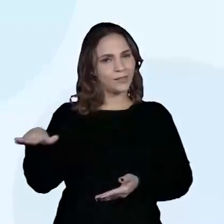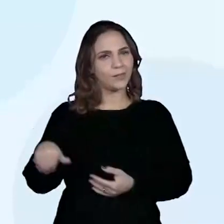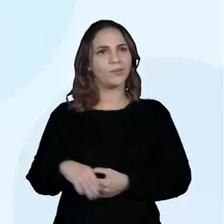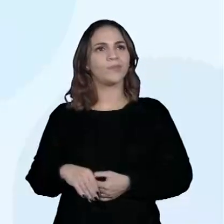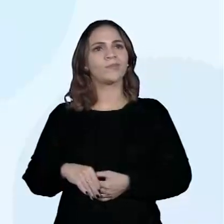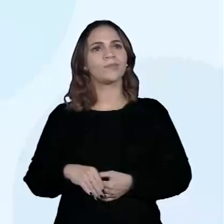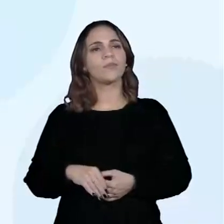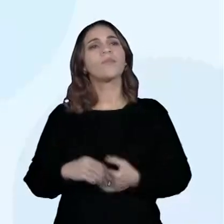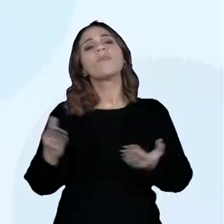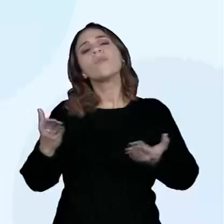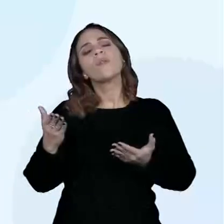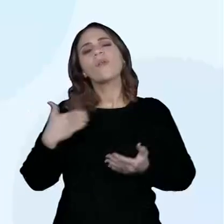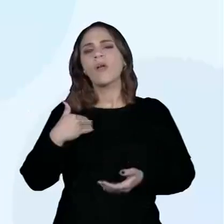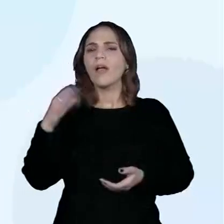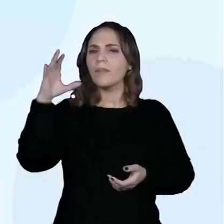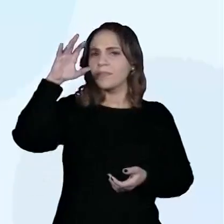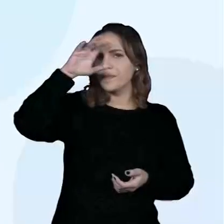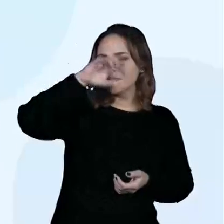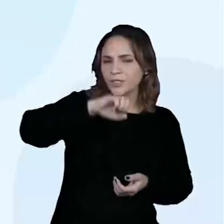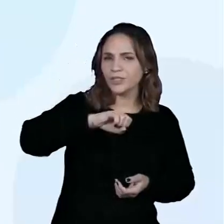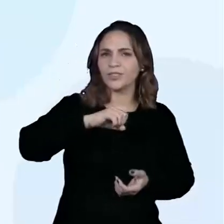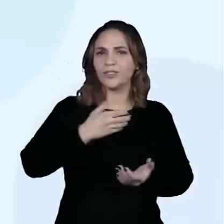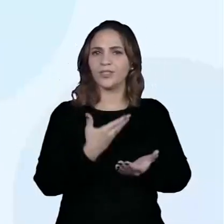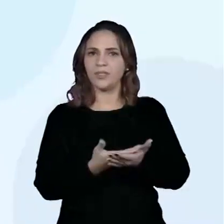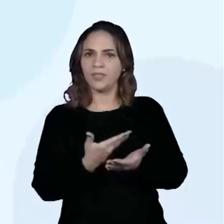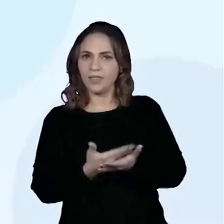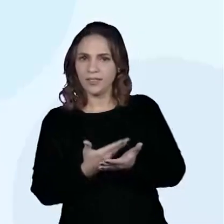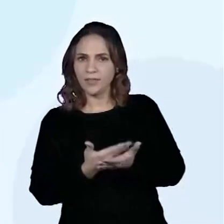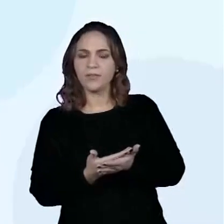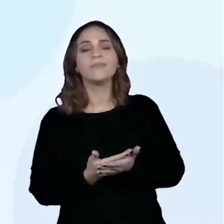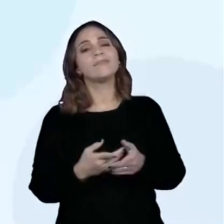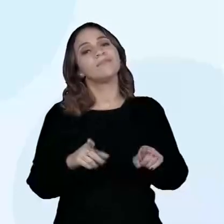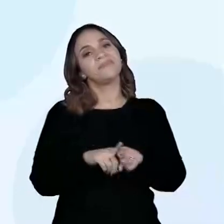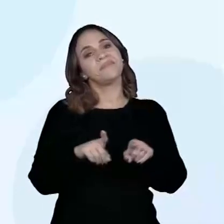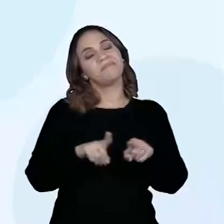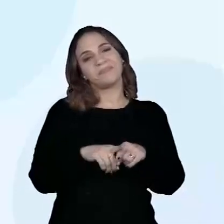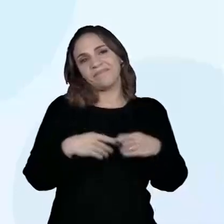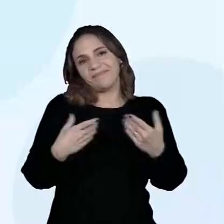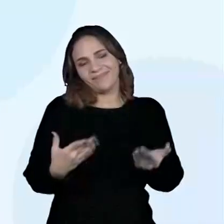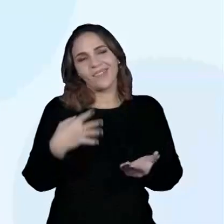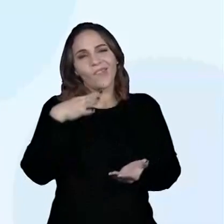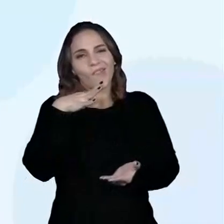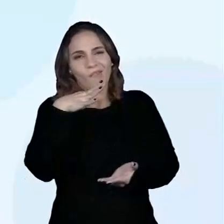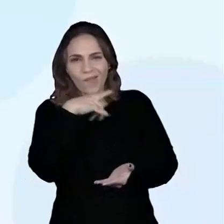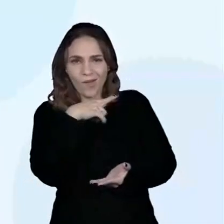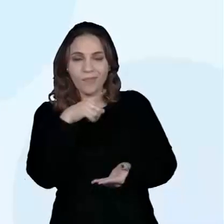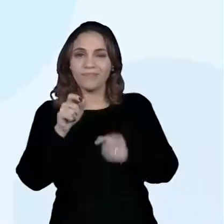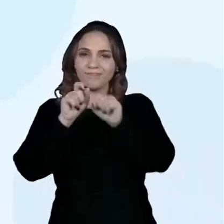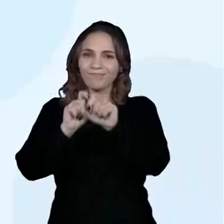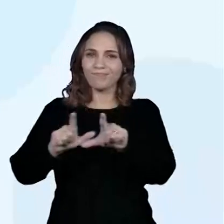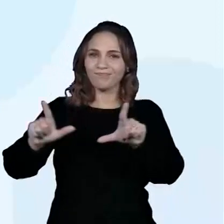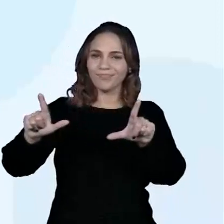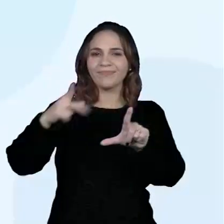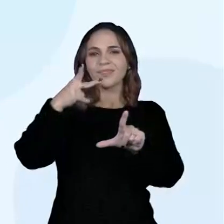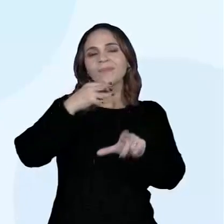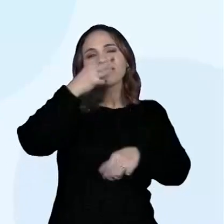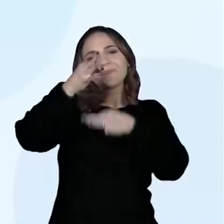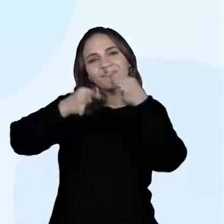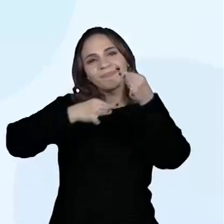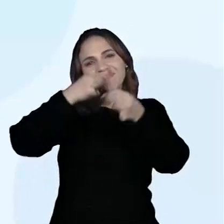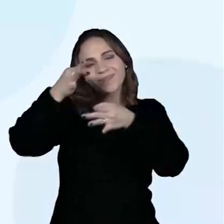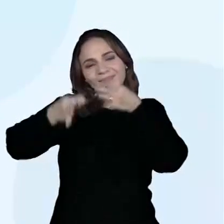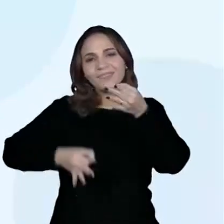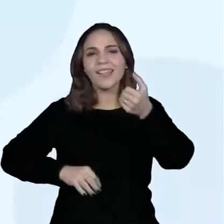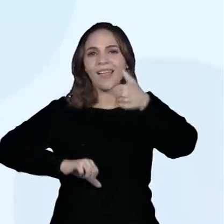que aprendemos na aula de hoje e, logicamente, a nossa telinha de avaliação, que é a